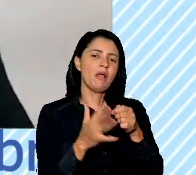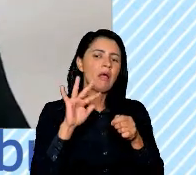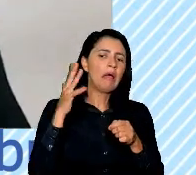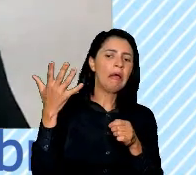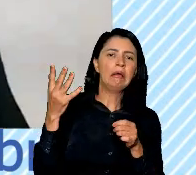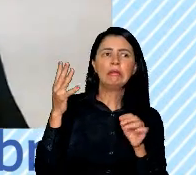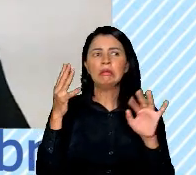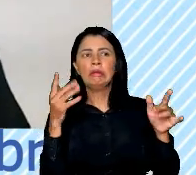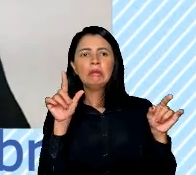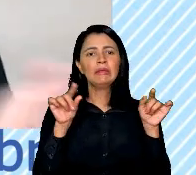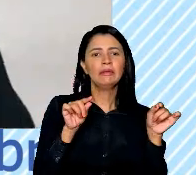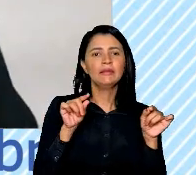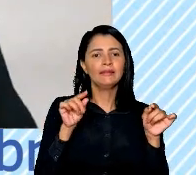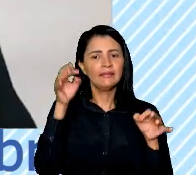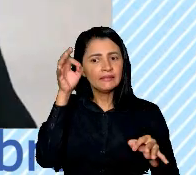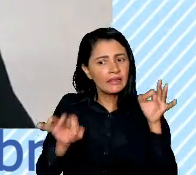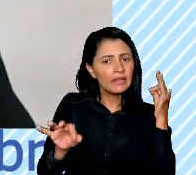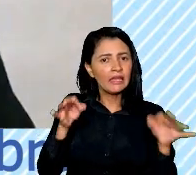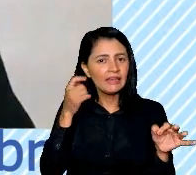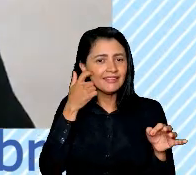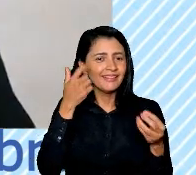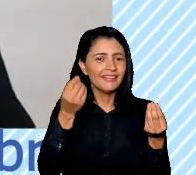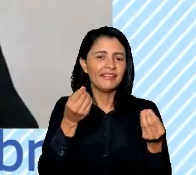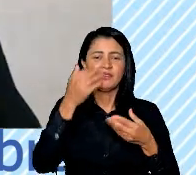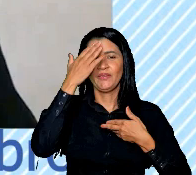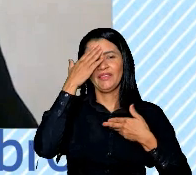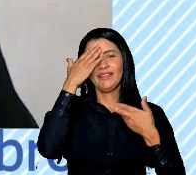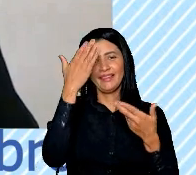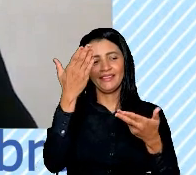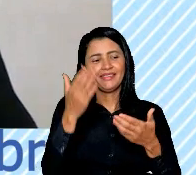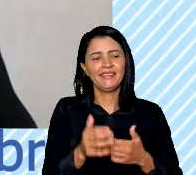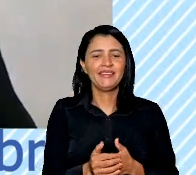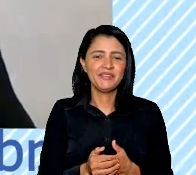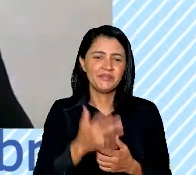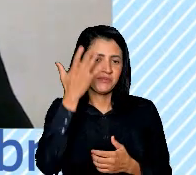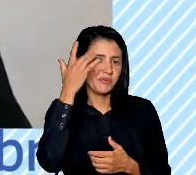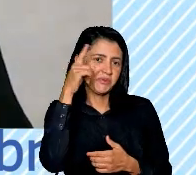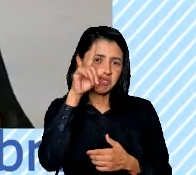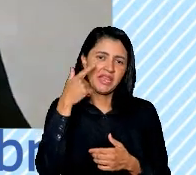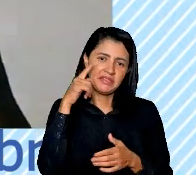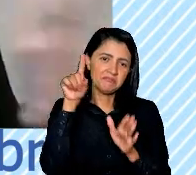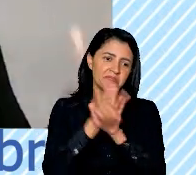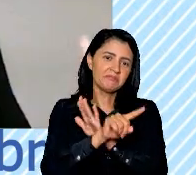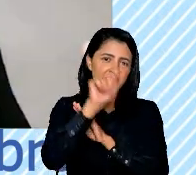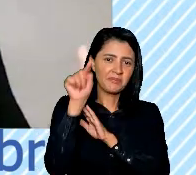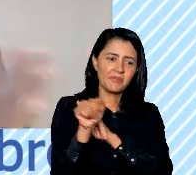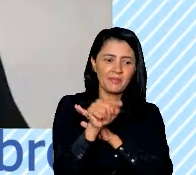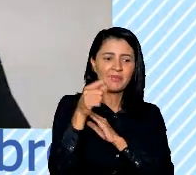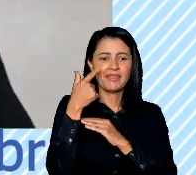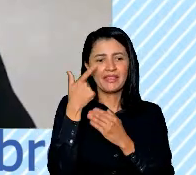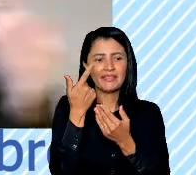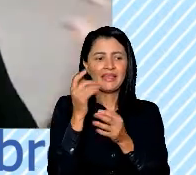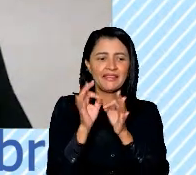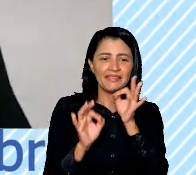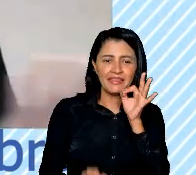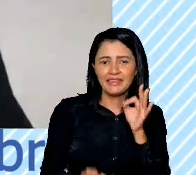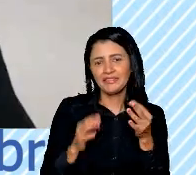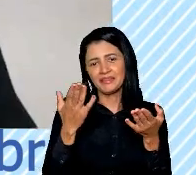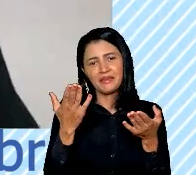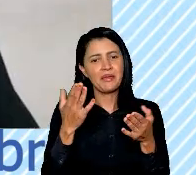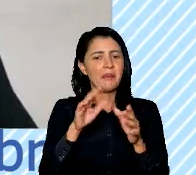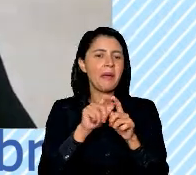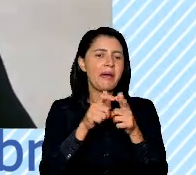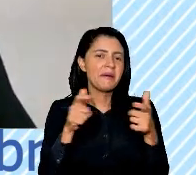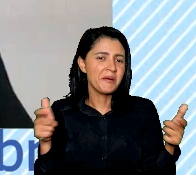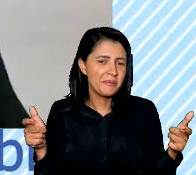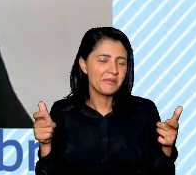indecisão e pelas incertezas. Eu agradeço muito, não sei se eu deixei uma pergunta muito extensa, muito